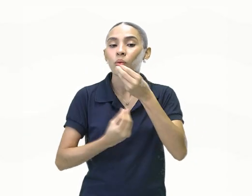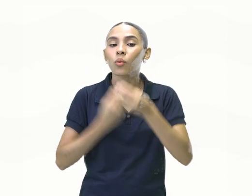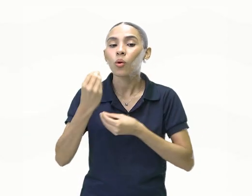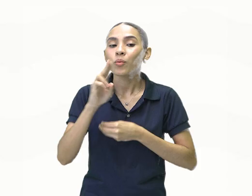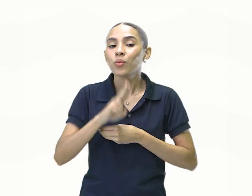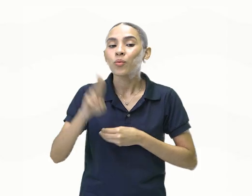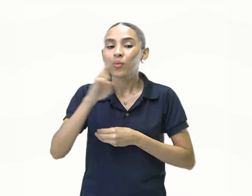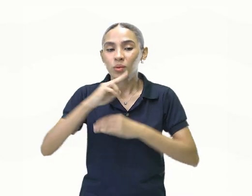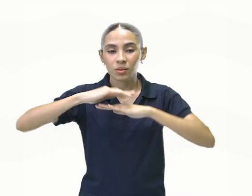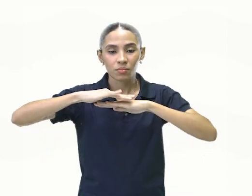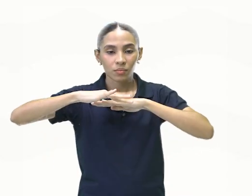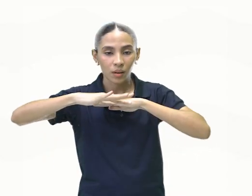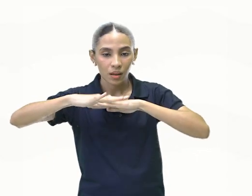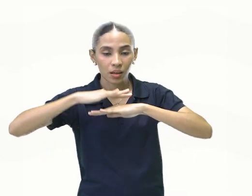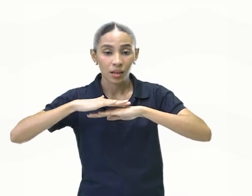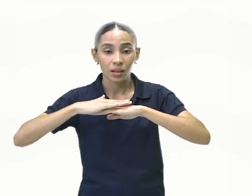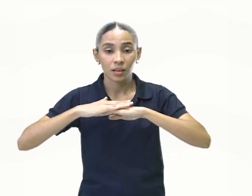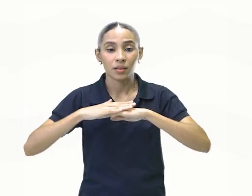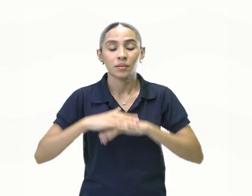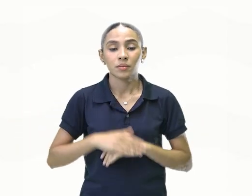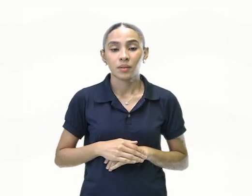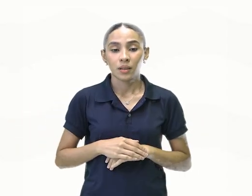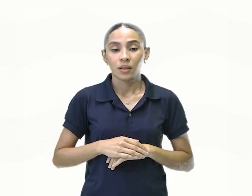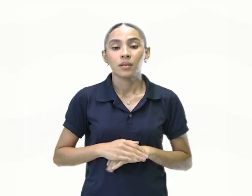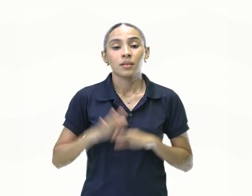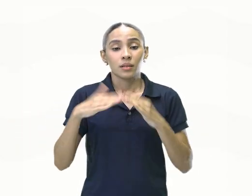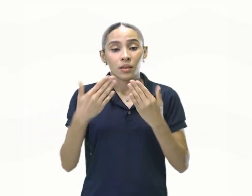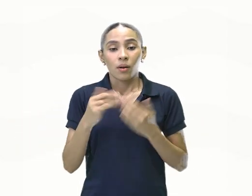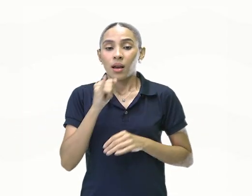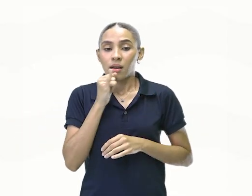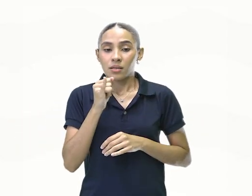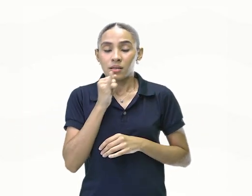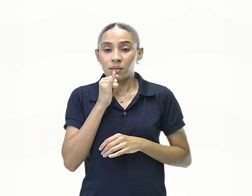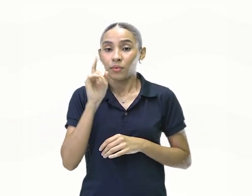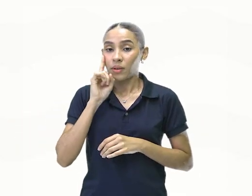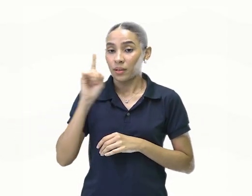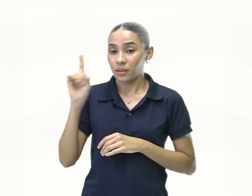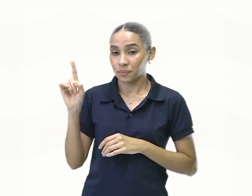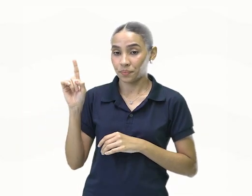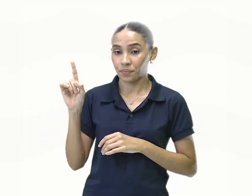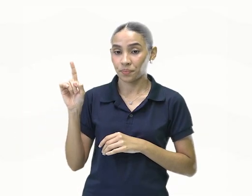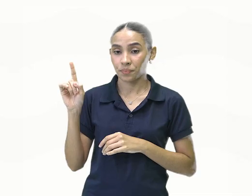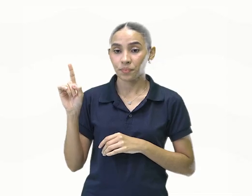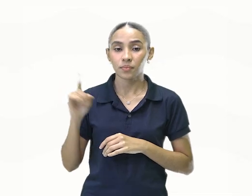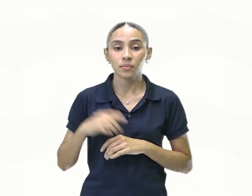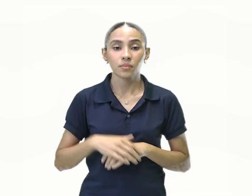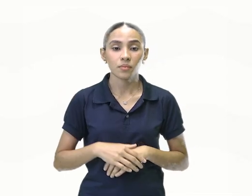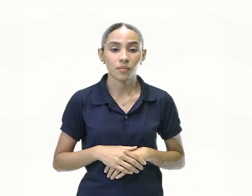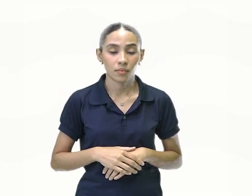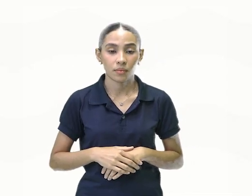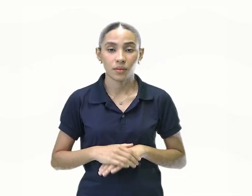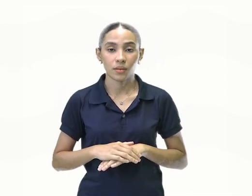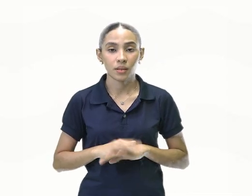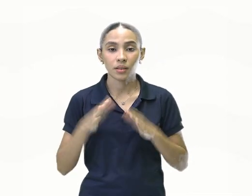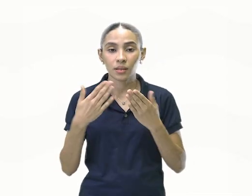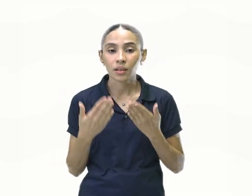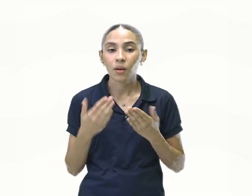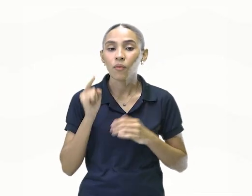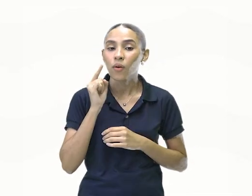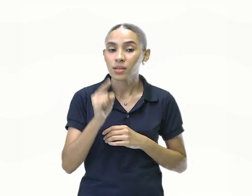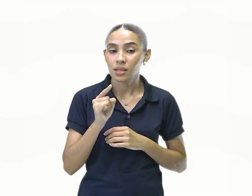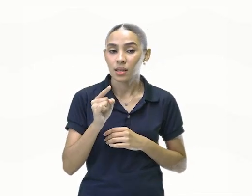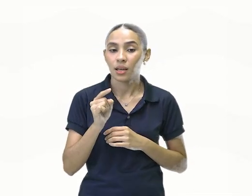objetos por meio de outras superfícies transparentes, como é no caso da Cecília.